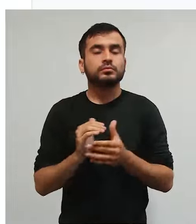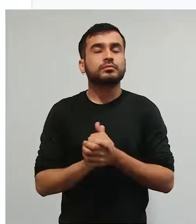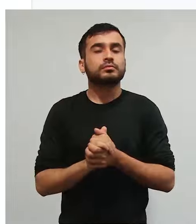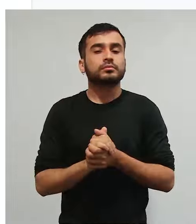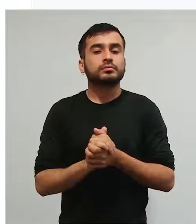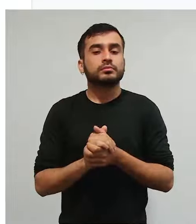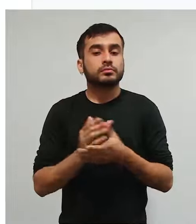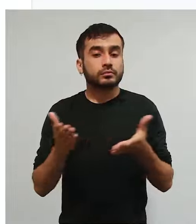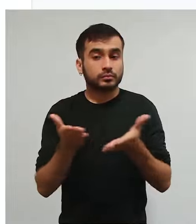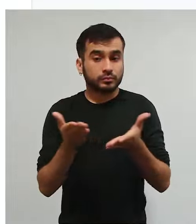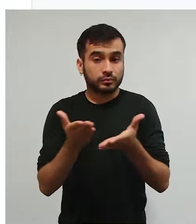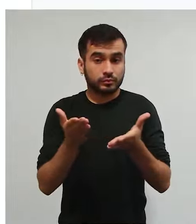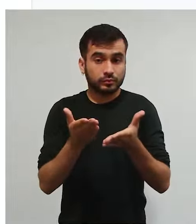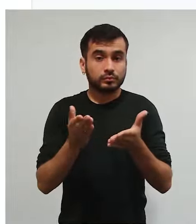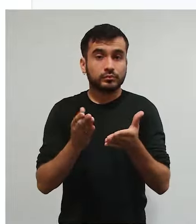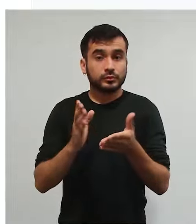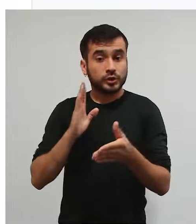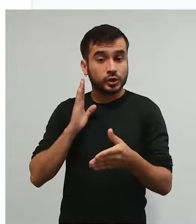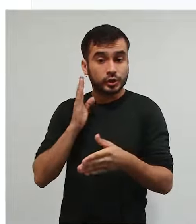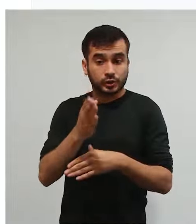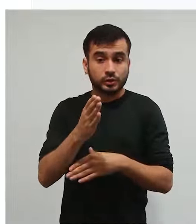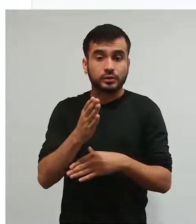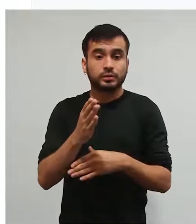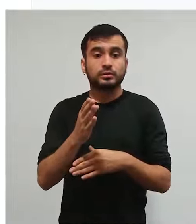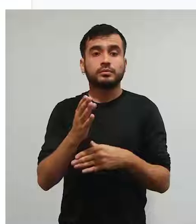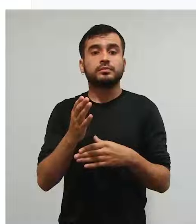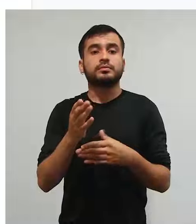Todos esses tópicos compõem a seção 2.